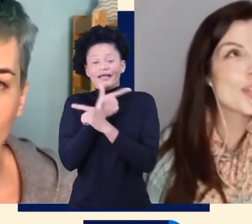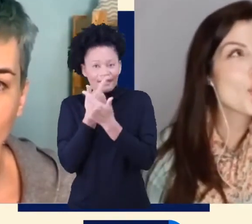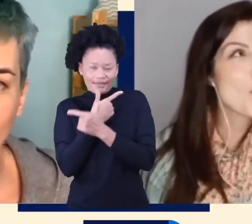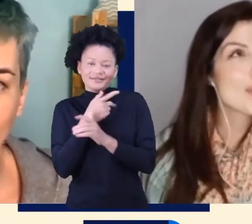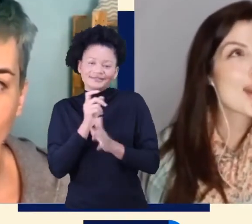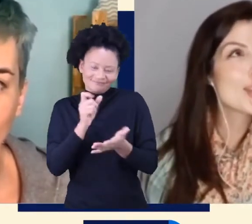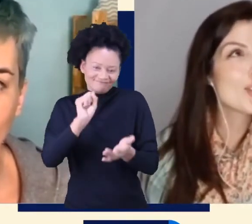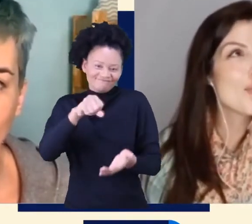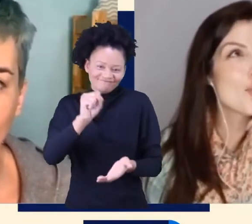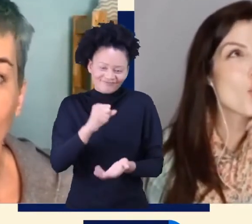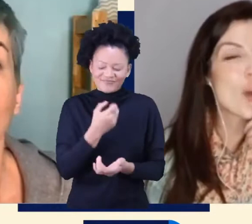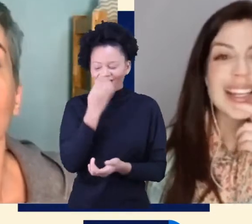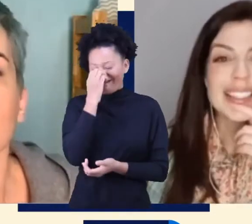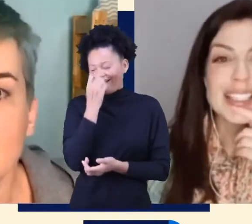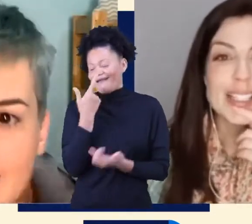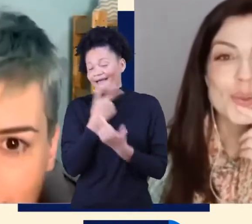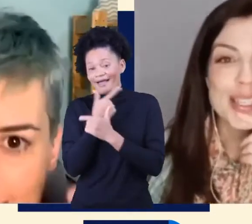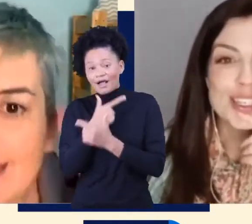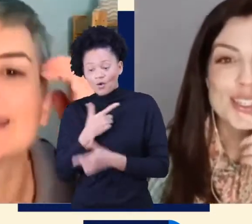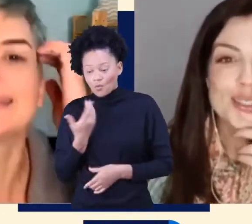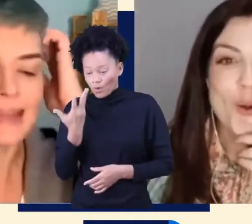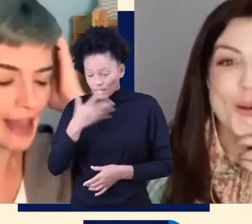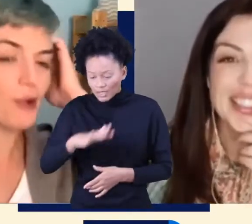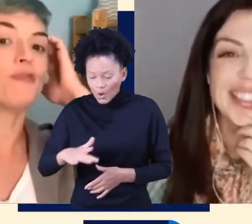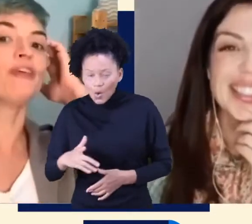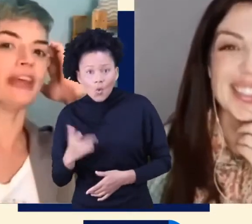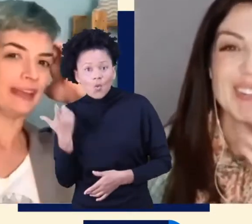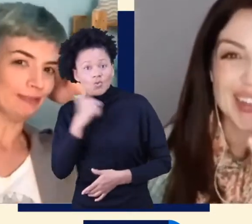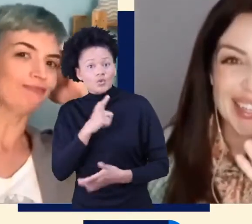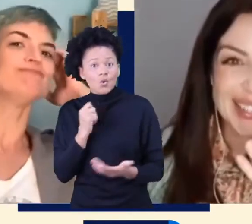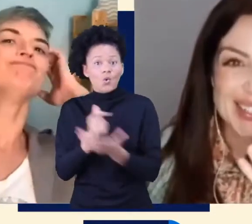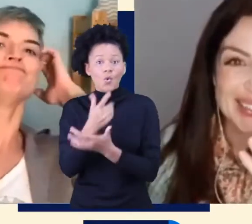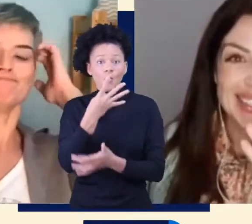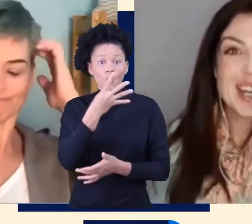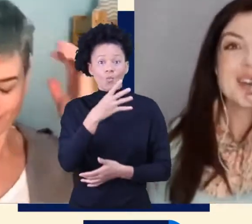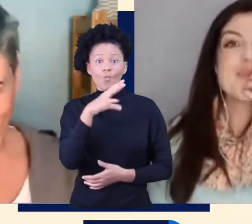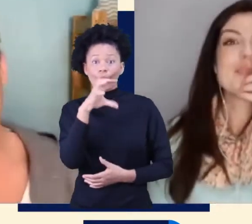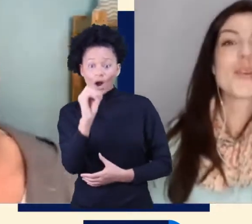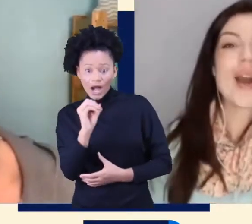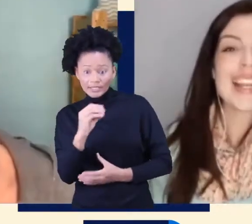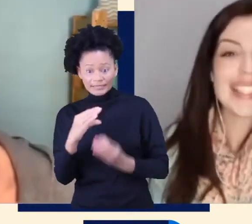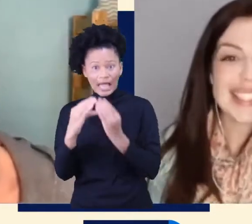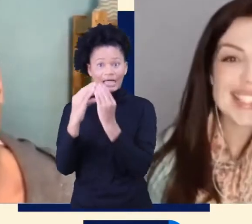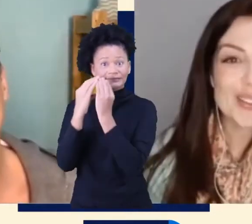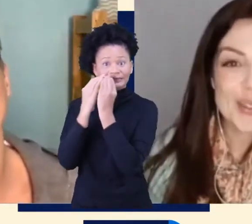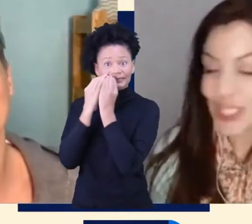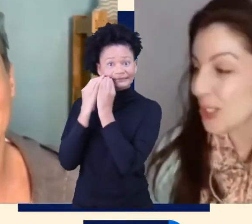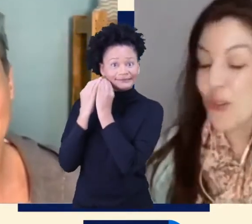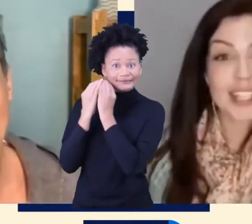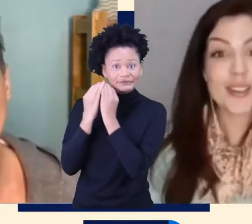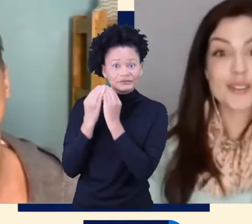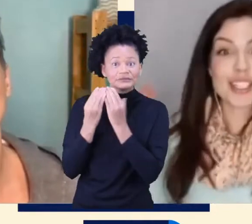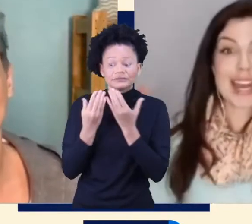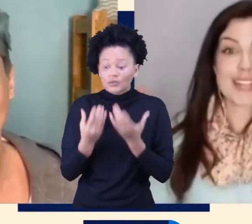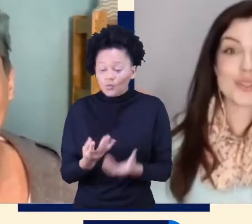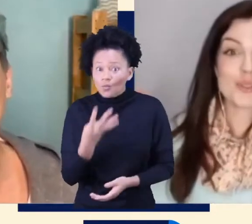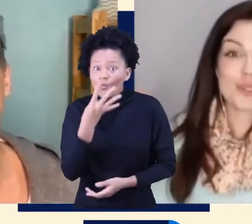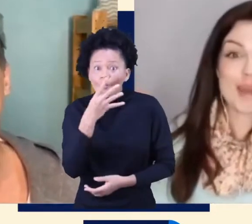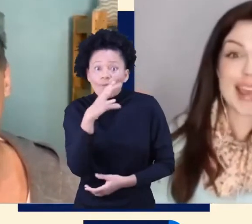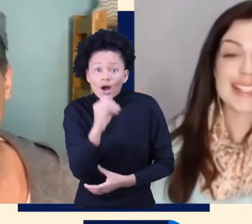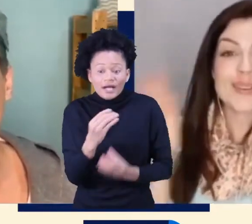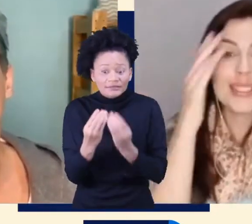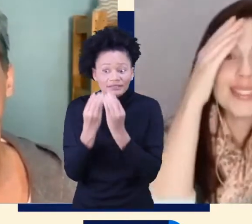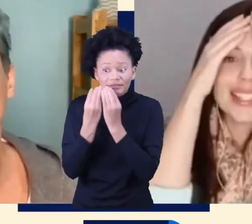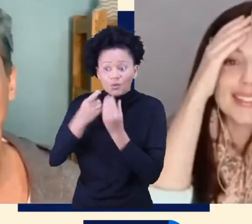que conseguiu comprar, eu acho que foram 40 sanduíches com... Não foi isso? 40 sanduíches com cartão de crédito